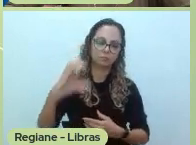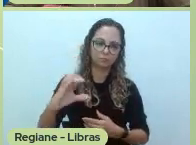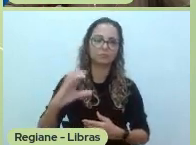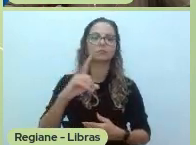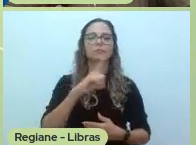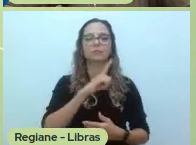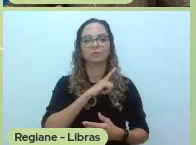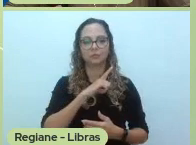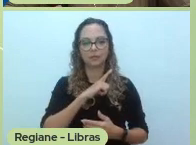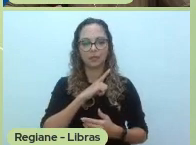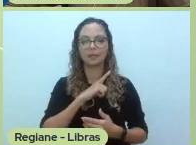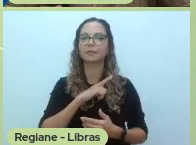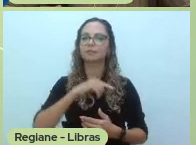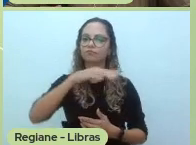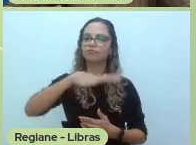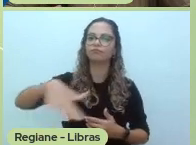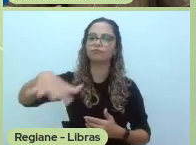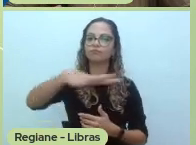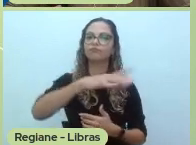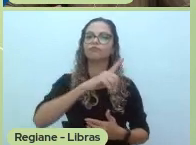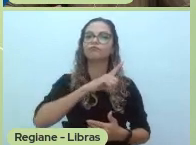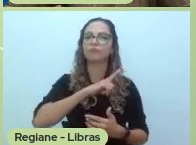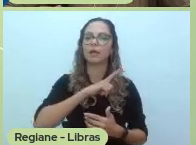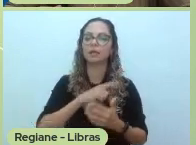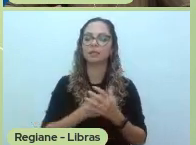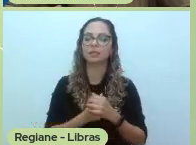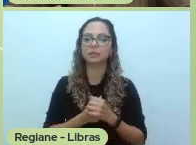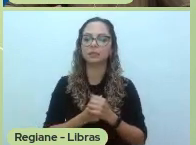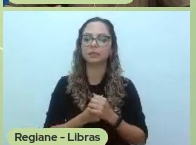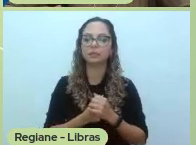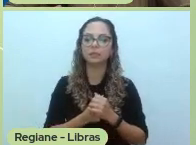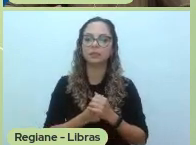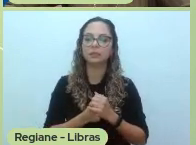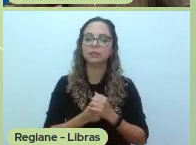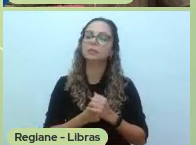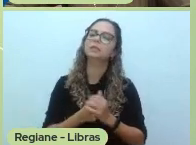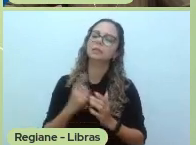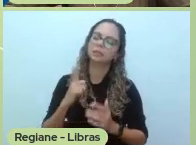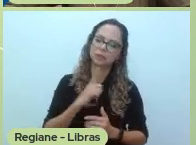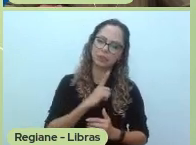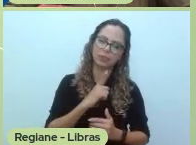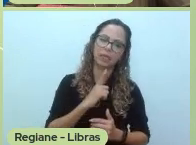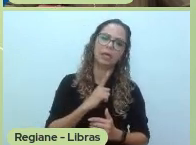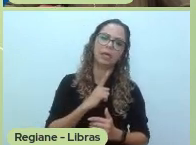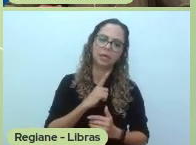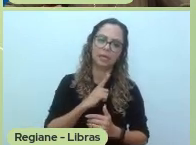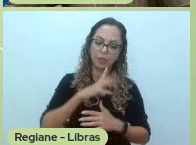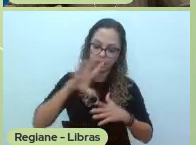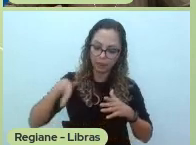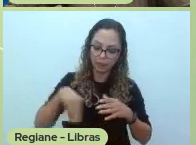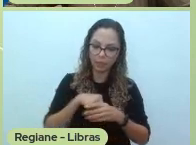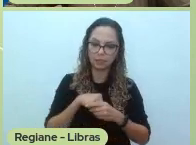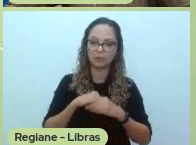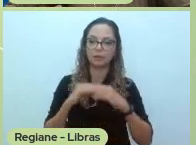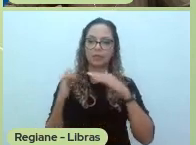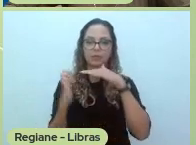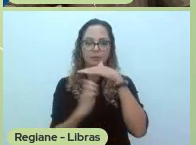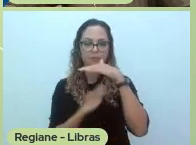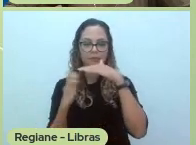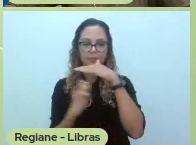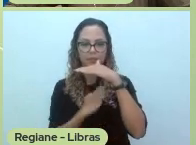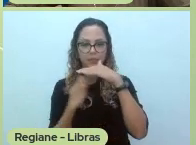redes proprietárias de mídia, a gente tem um fluxo dentro da companhia